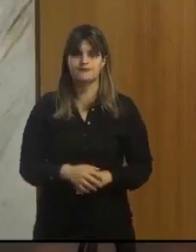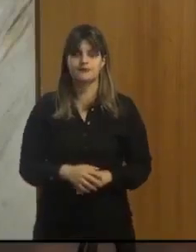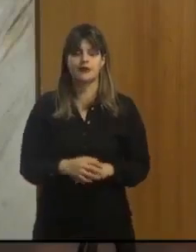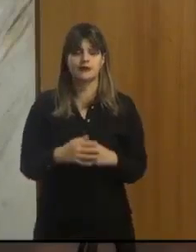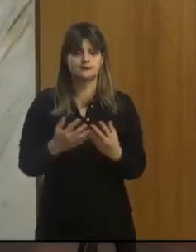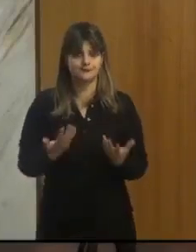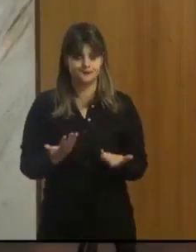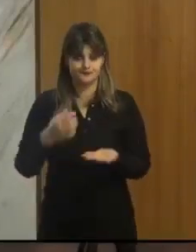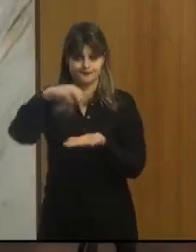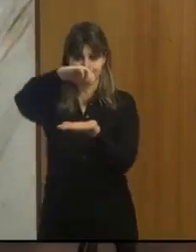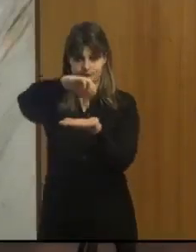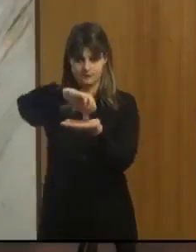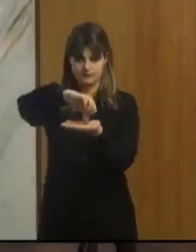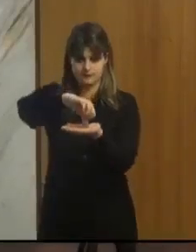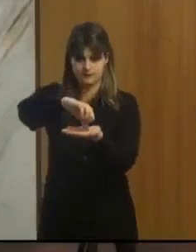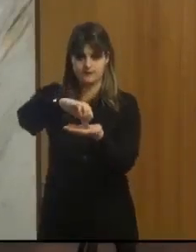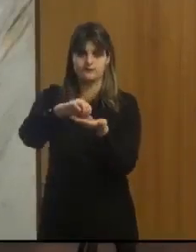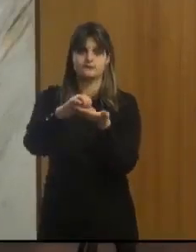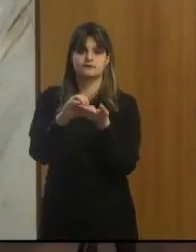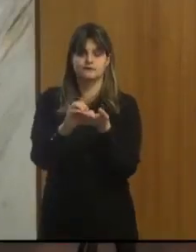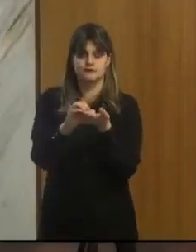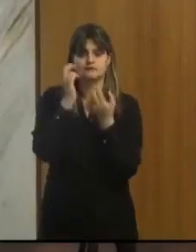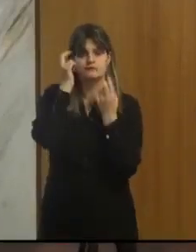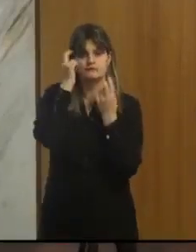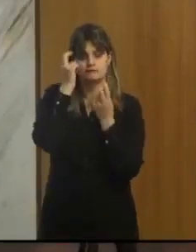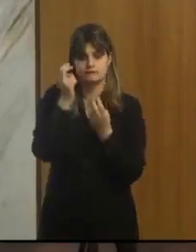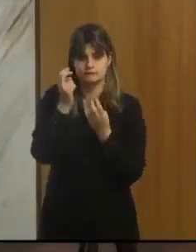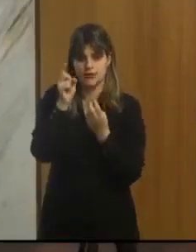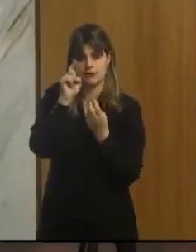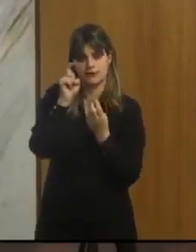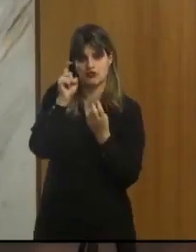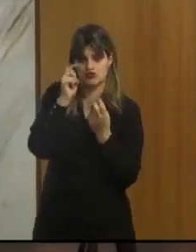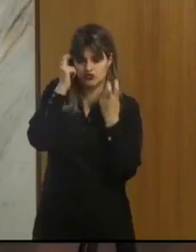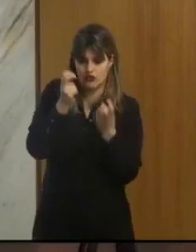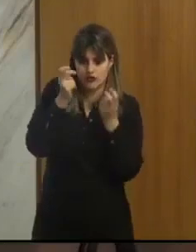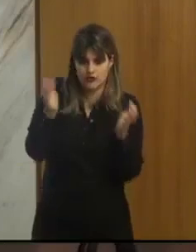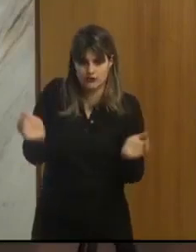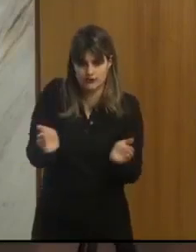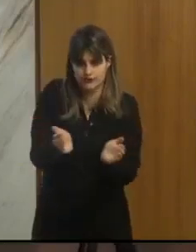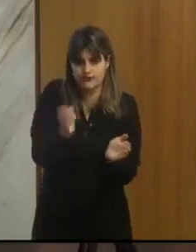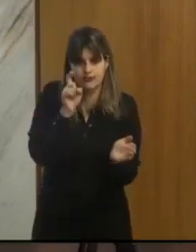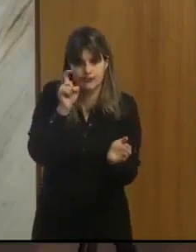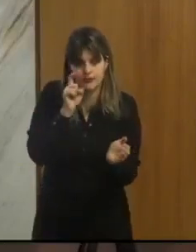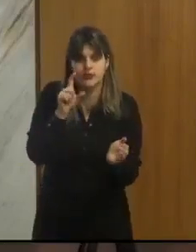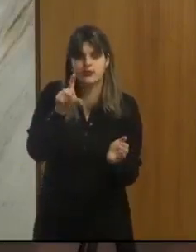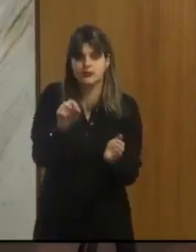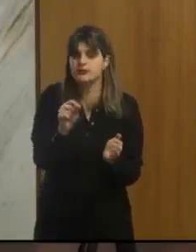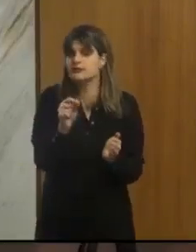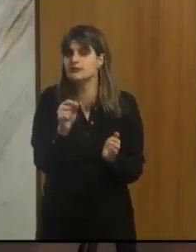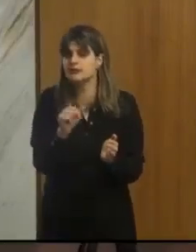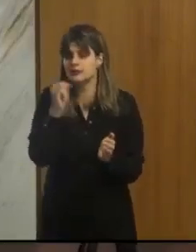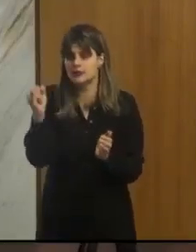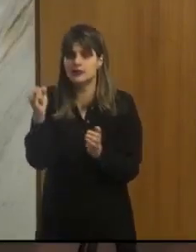no centro, na parte central, a Adoração dos Pastores, Pentecostes e a Descida da Cruz, e na zona lateral São Marcos,